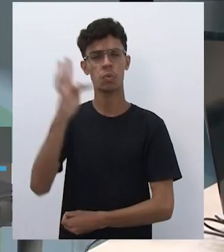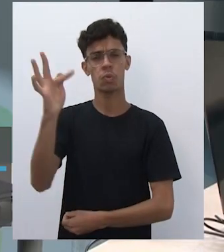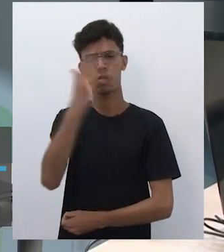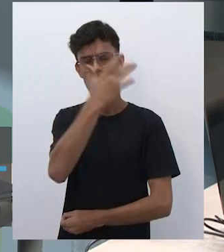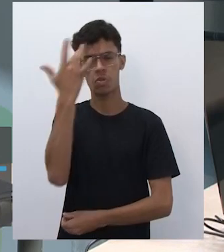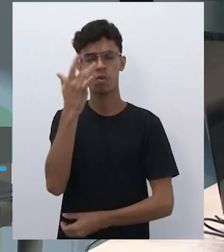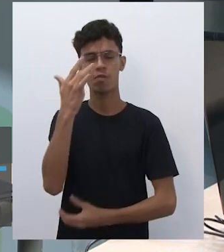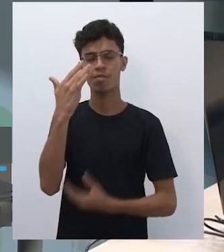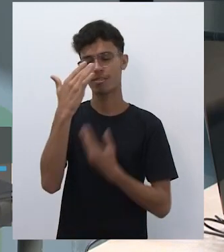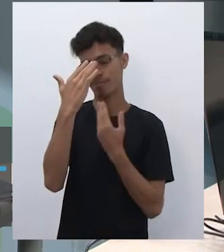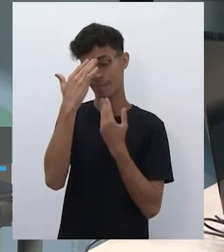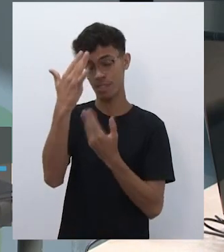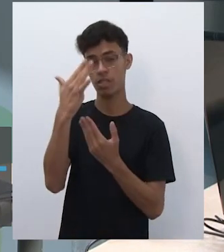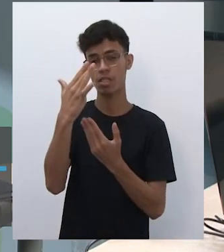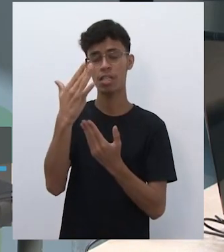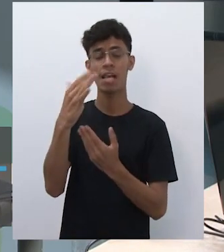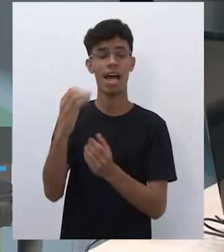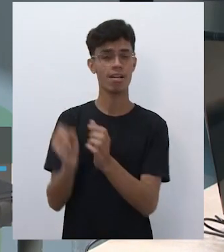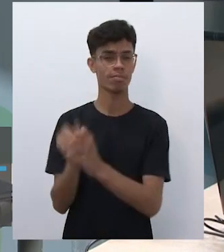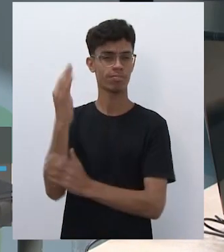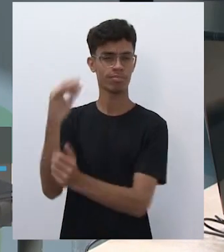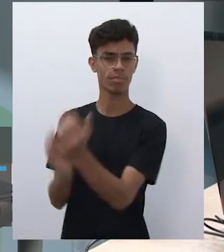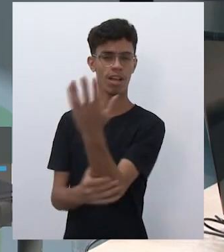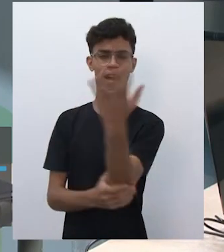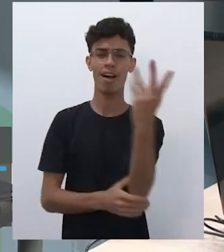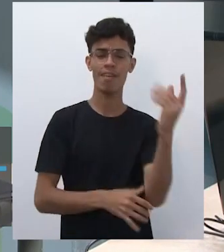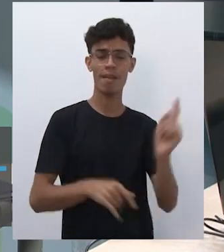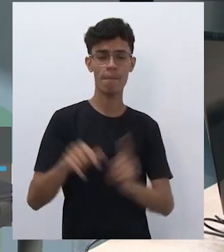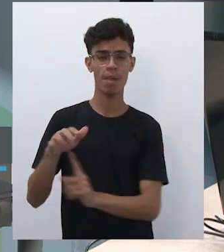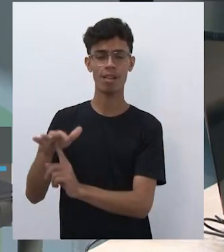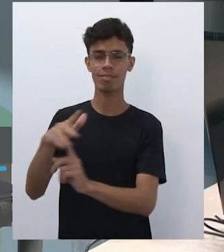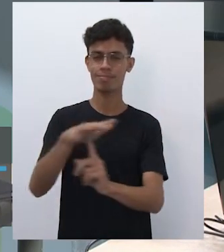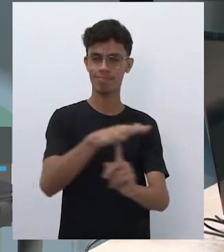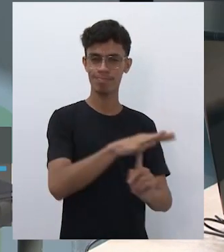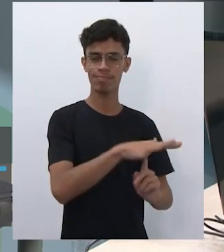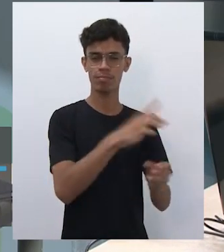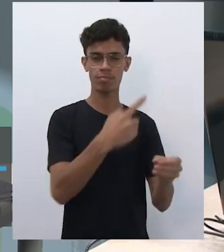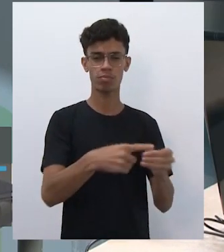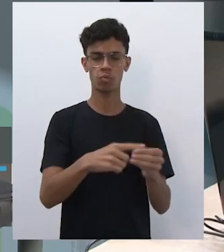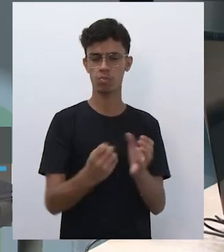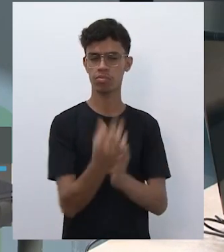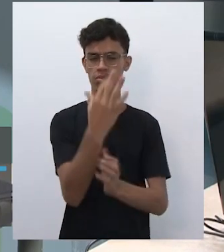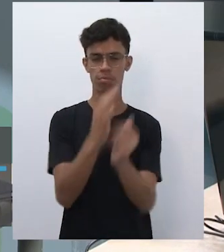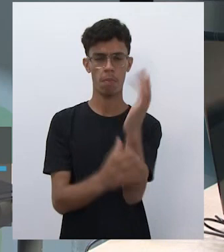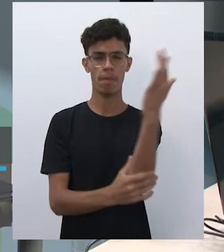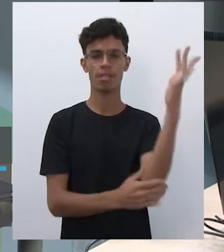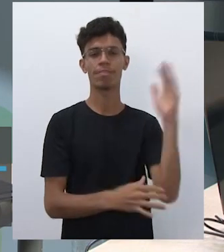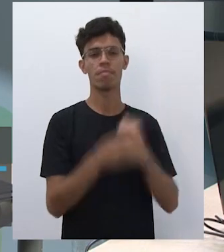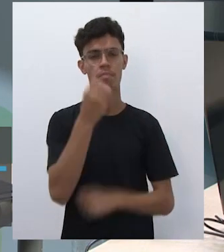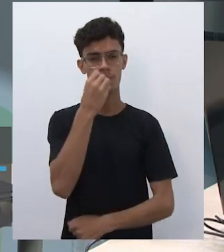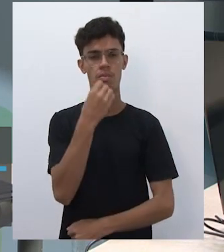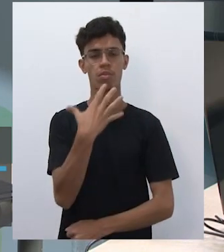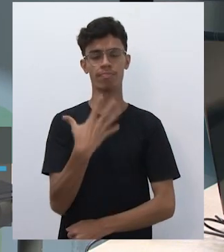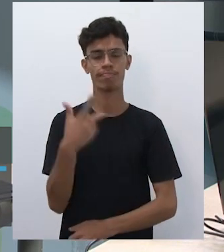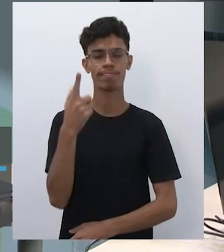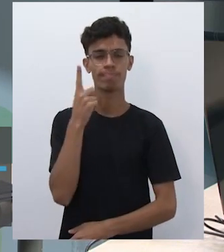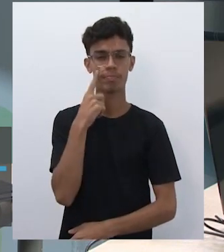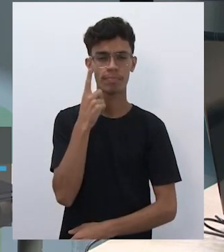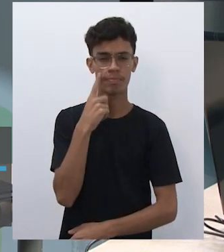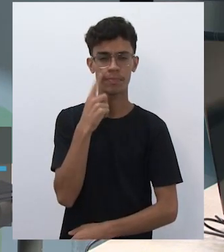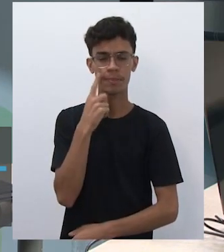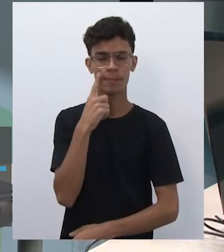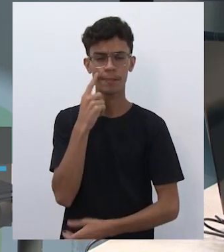processo aí de revolução nas praças, na Isso. entrada da cidade. Muito bom. É muito bacana a gente observar o que